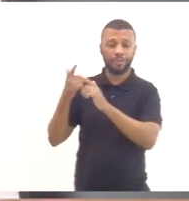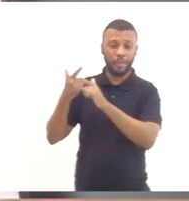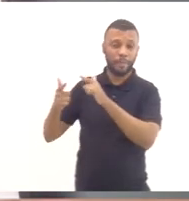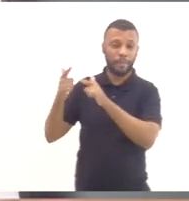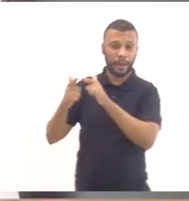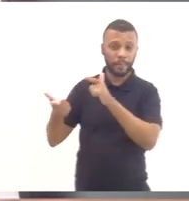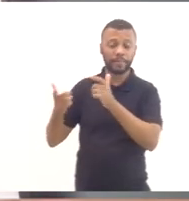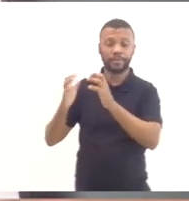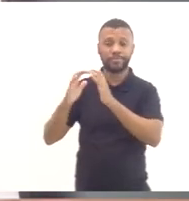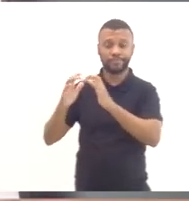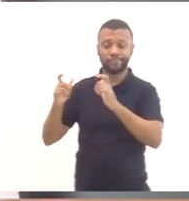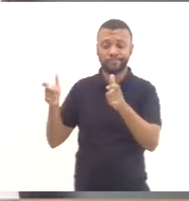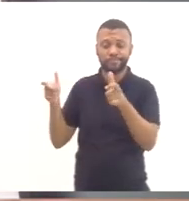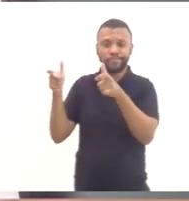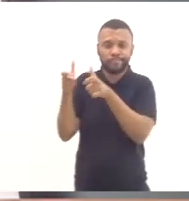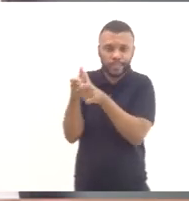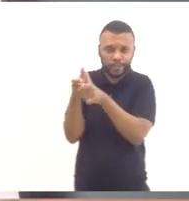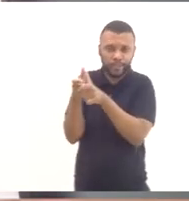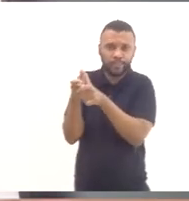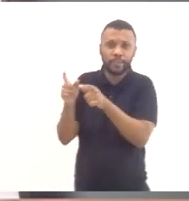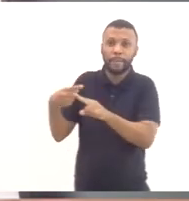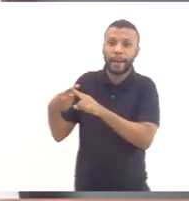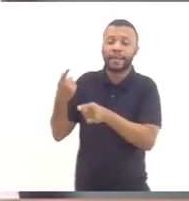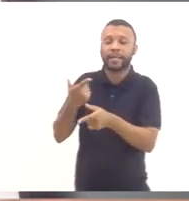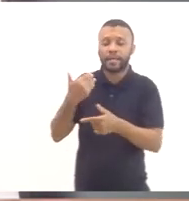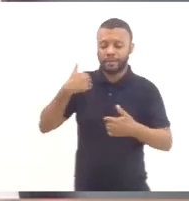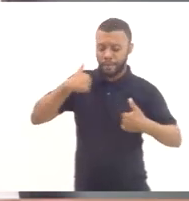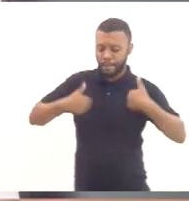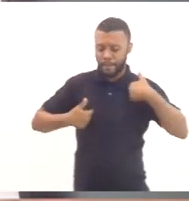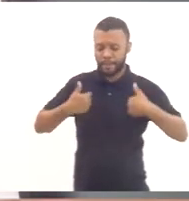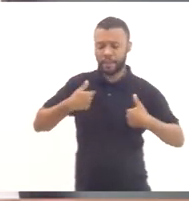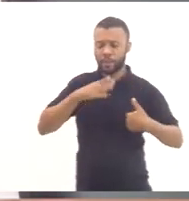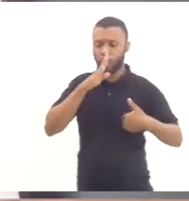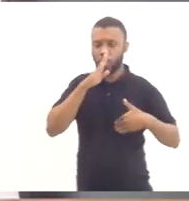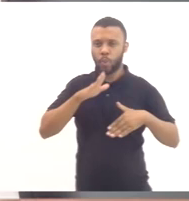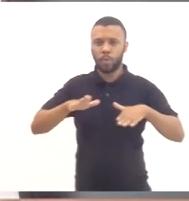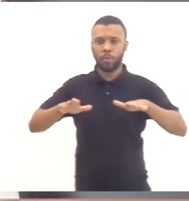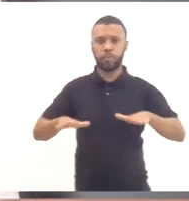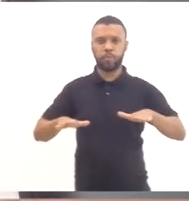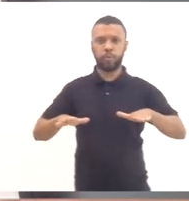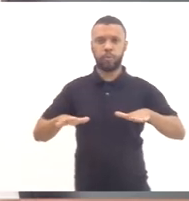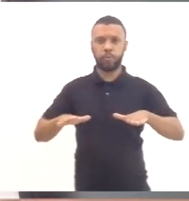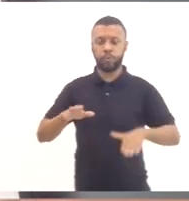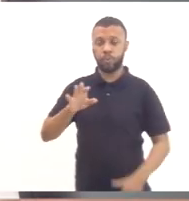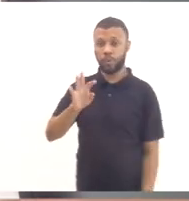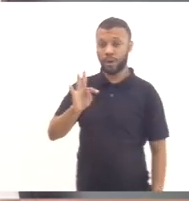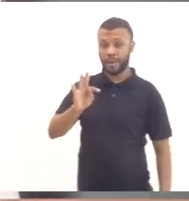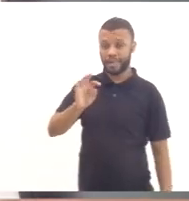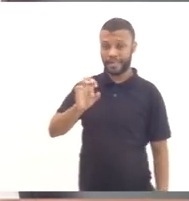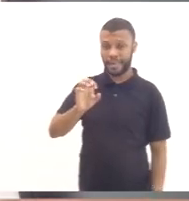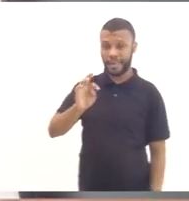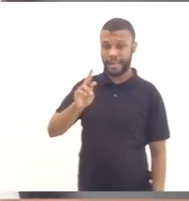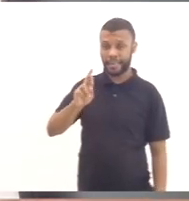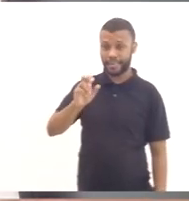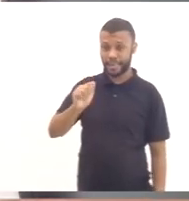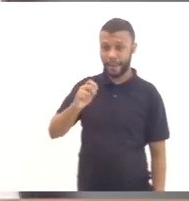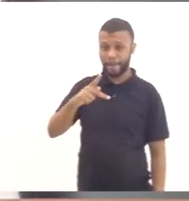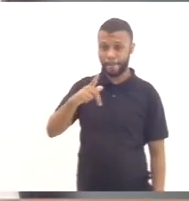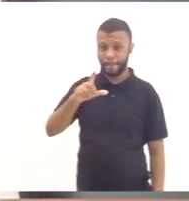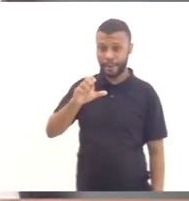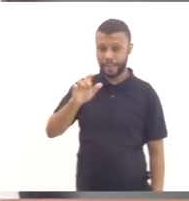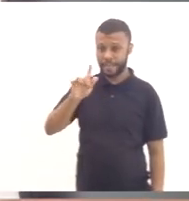e de tetraparesia então quê que é até a paresia para você porque como a gente ouve tetra tetra